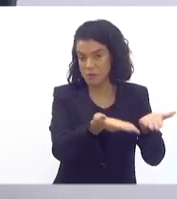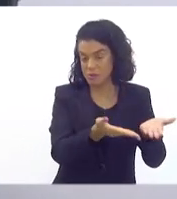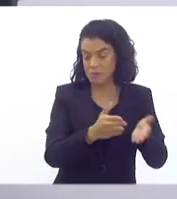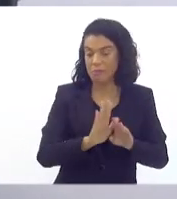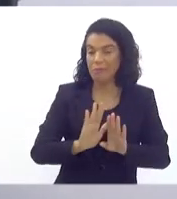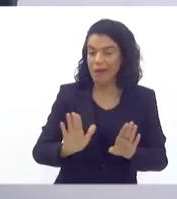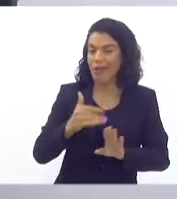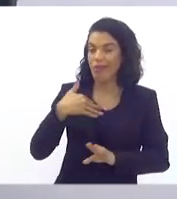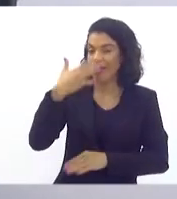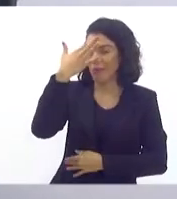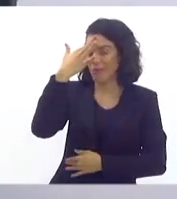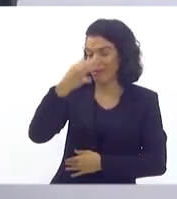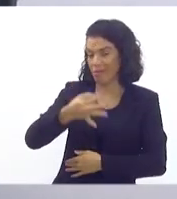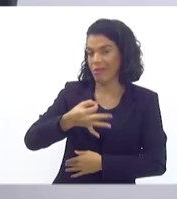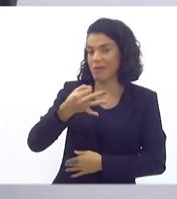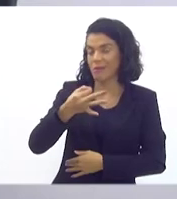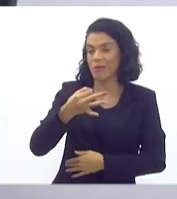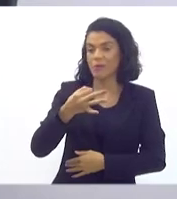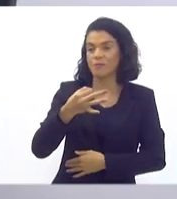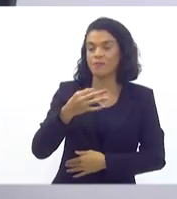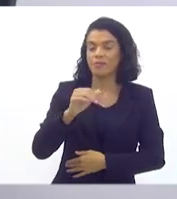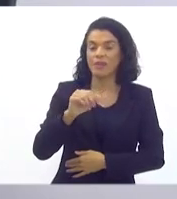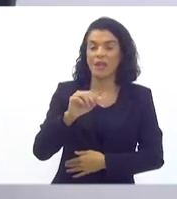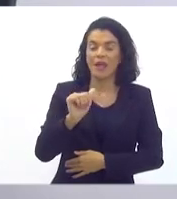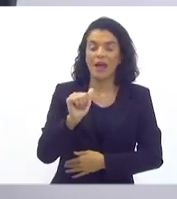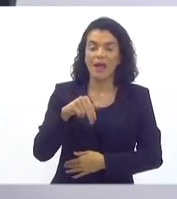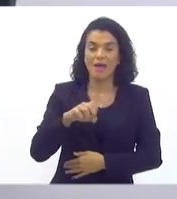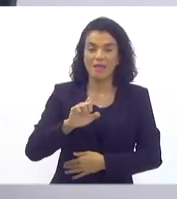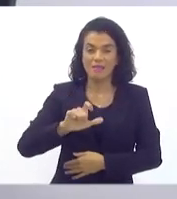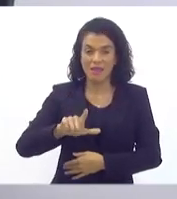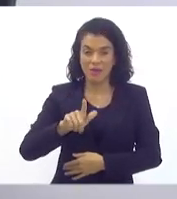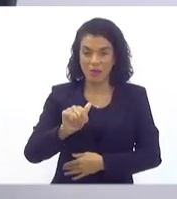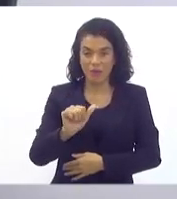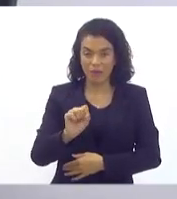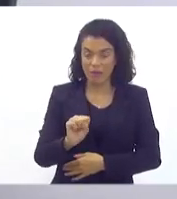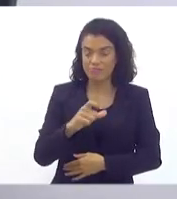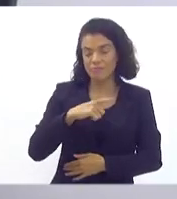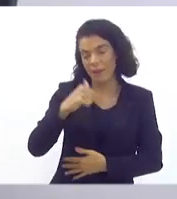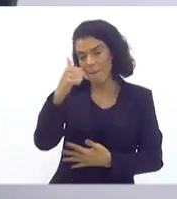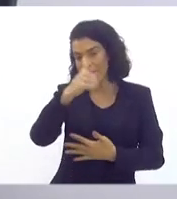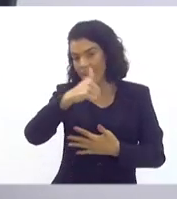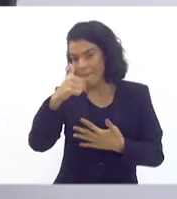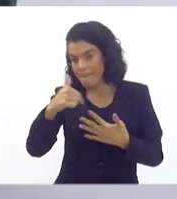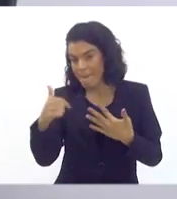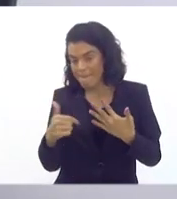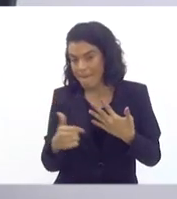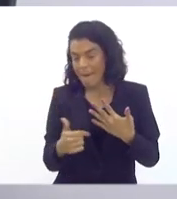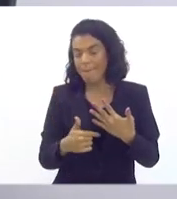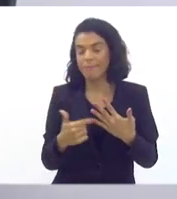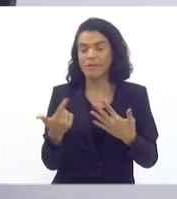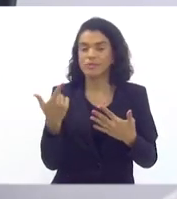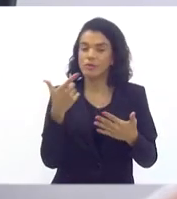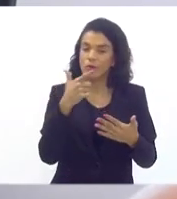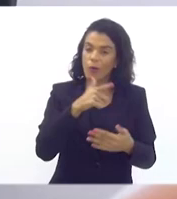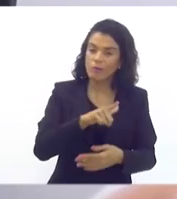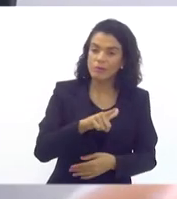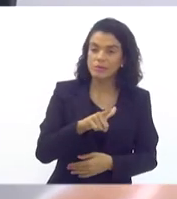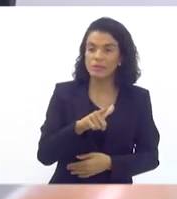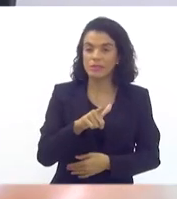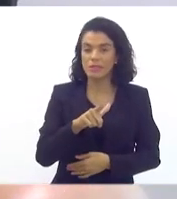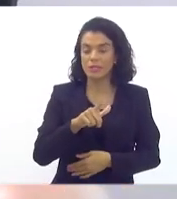eu tenho convicção com a próxima qualitiva da neogás a gente também tem outros elementos para que possamos enfim